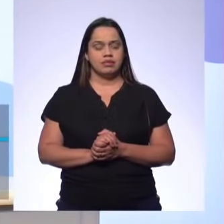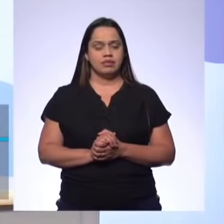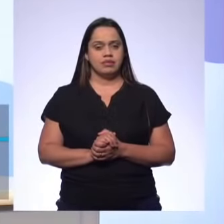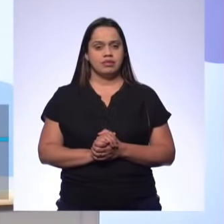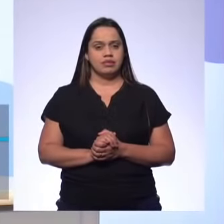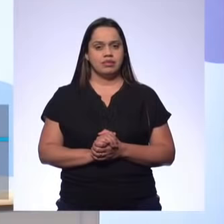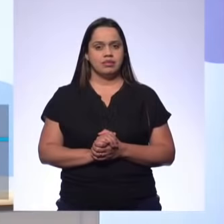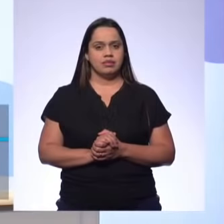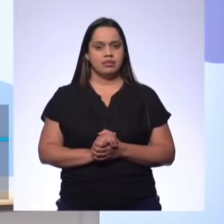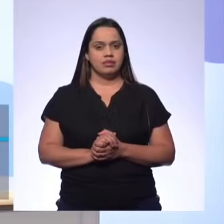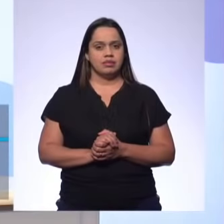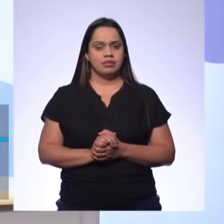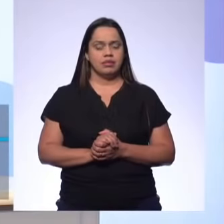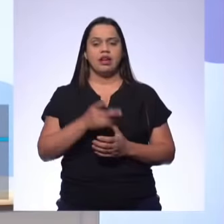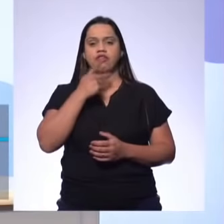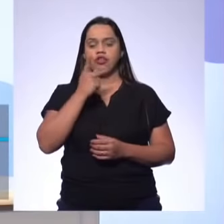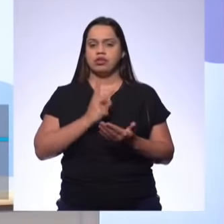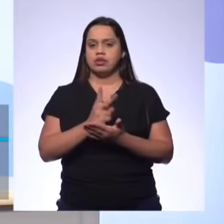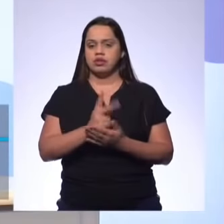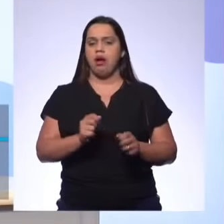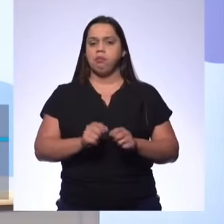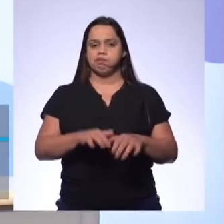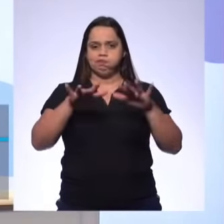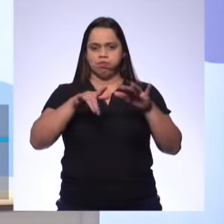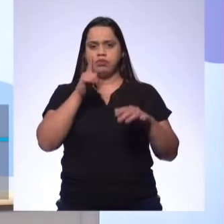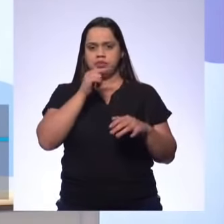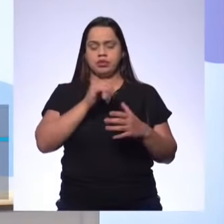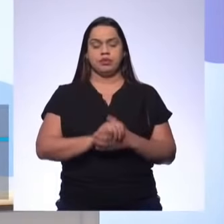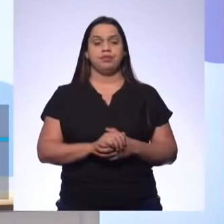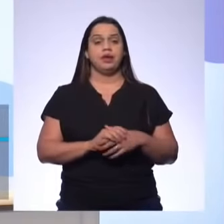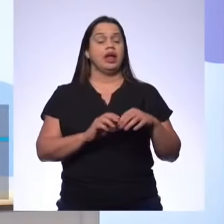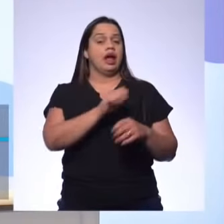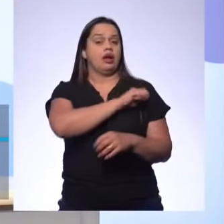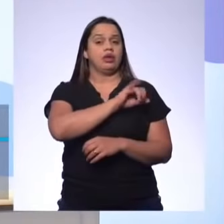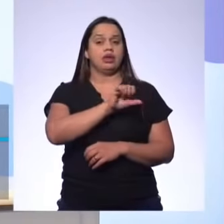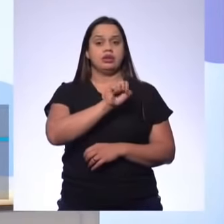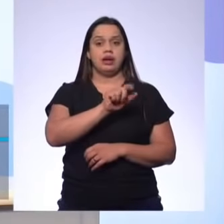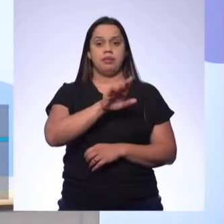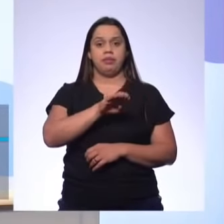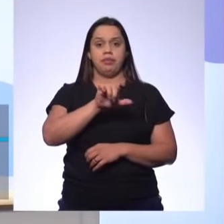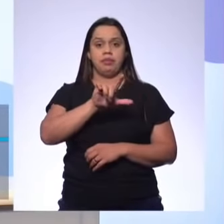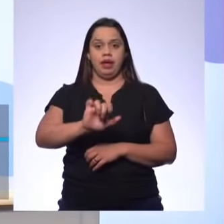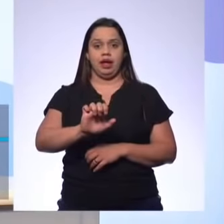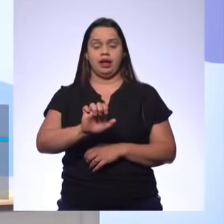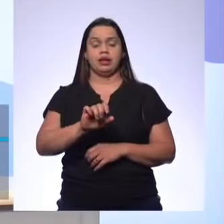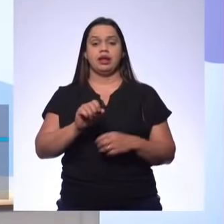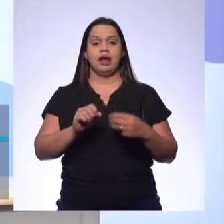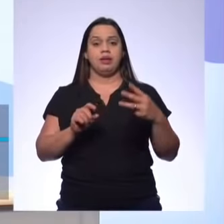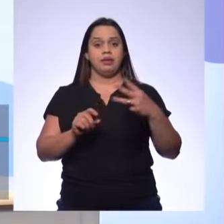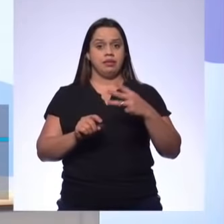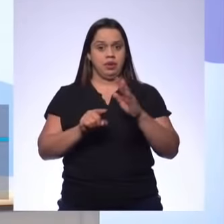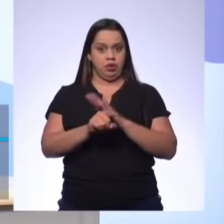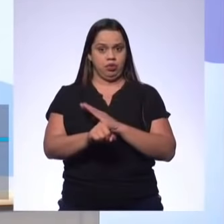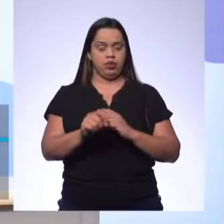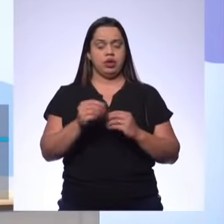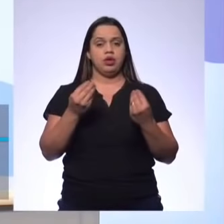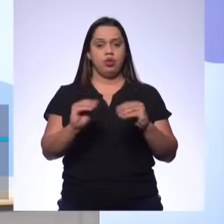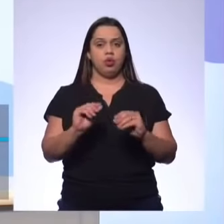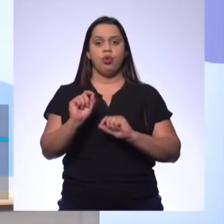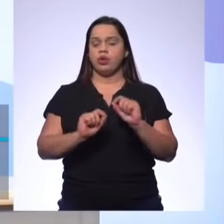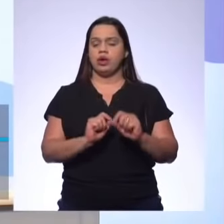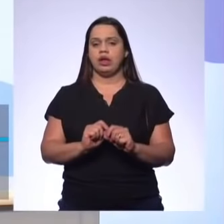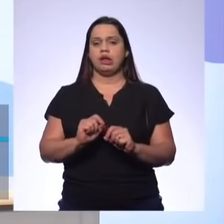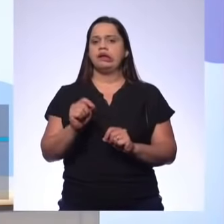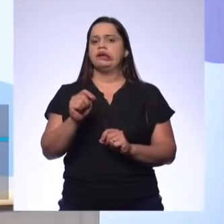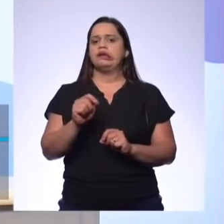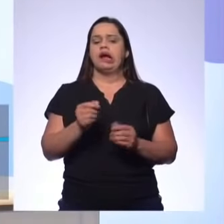aqui, né? A Isabelle respondeu que na 3, No, in my community, there aren't water courses. Não tem os cursos